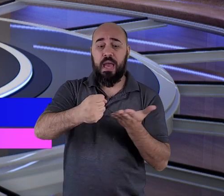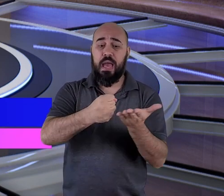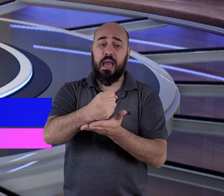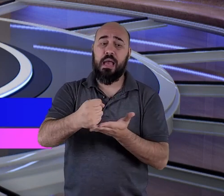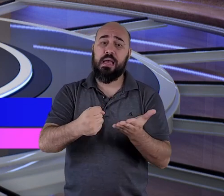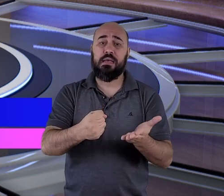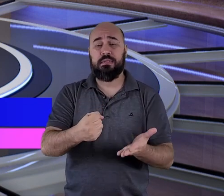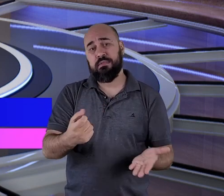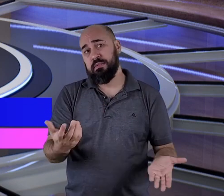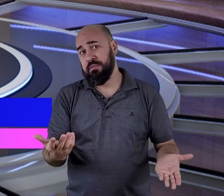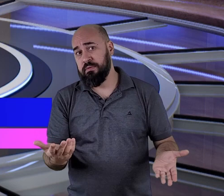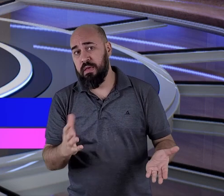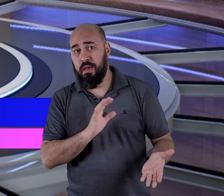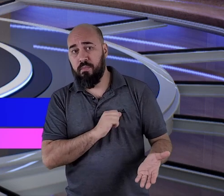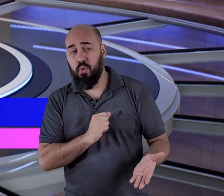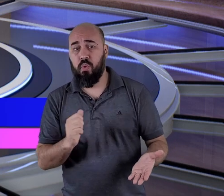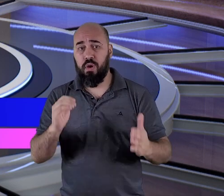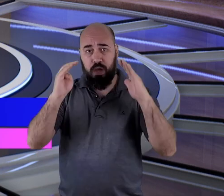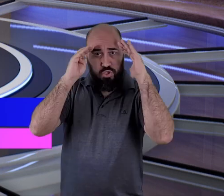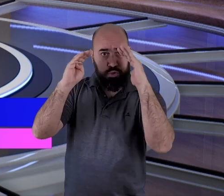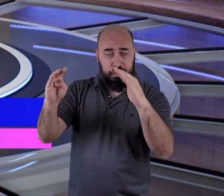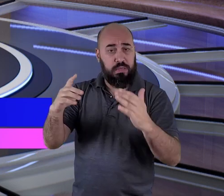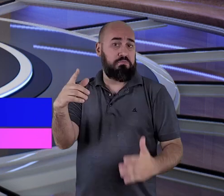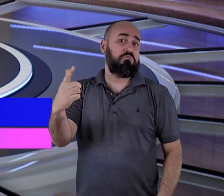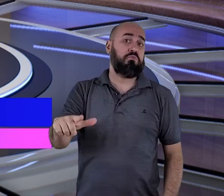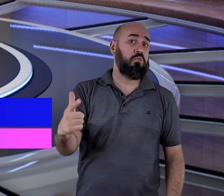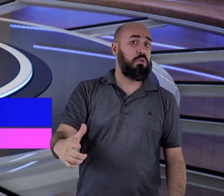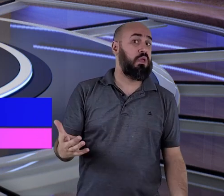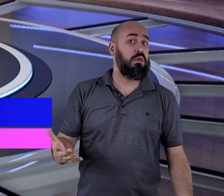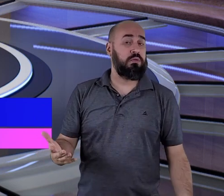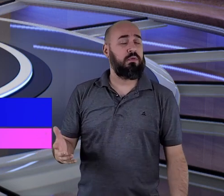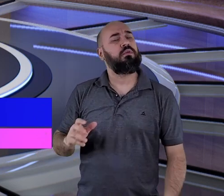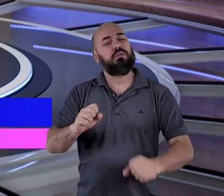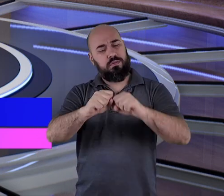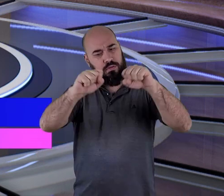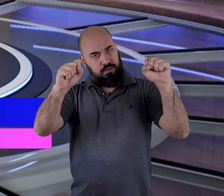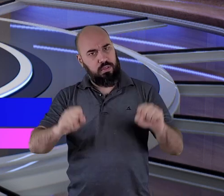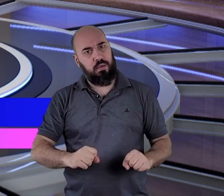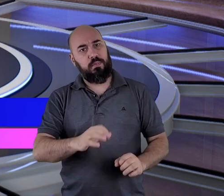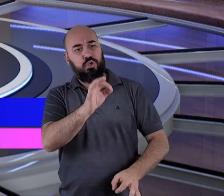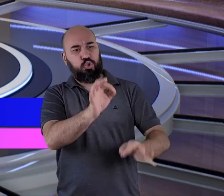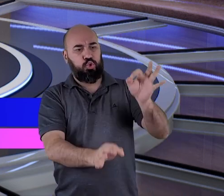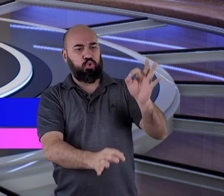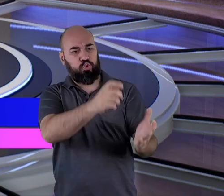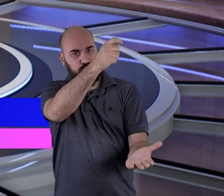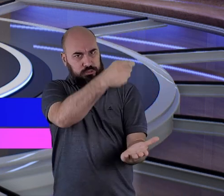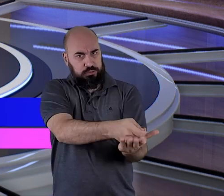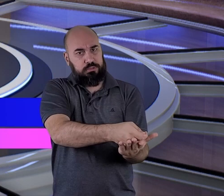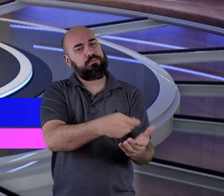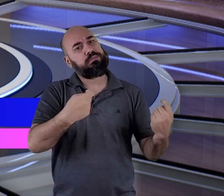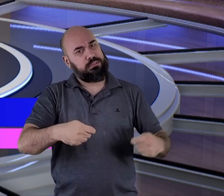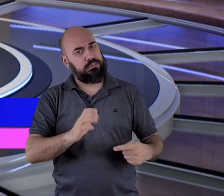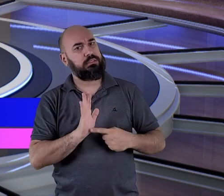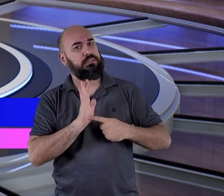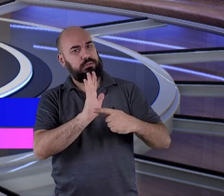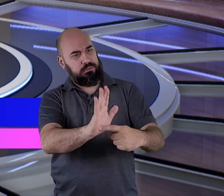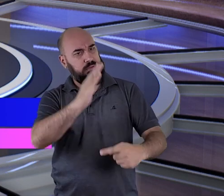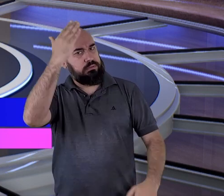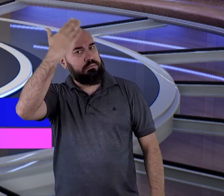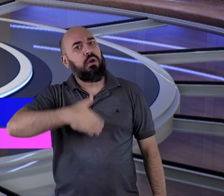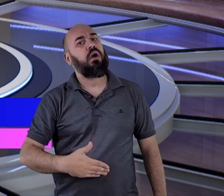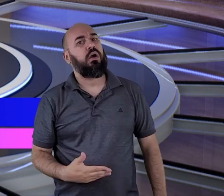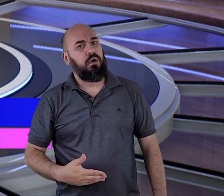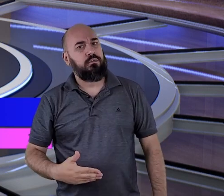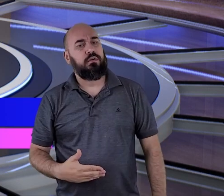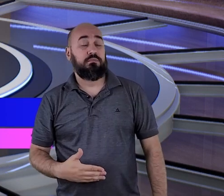princípios de igualdade, amor e respeito por todos. O sistema judicial divino nos diz